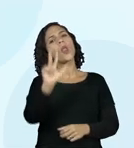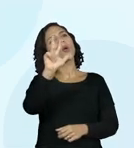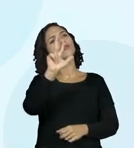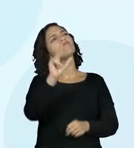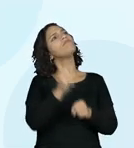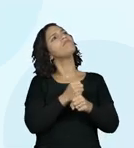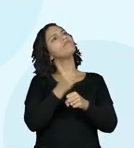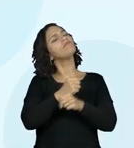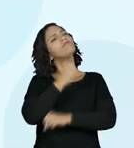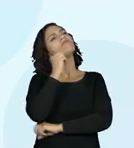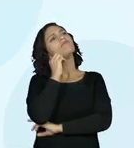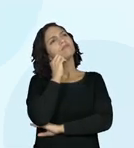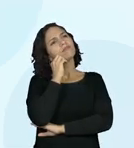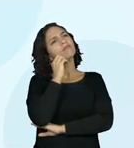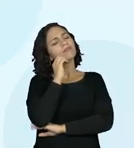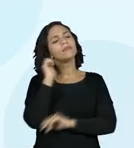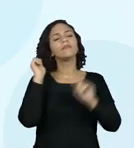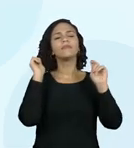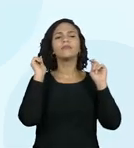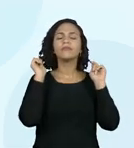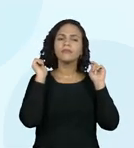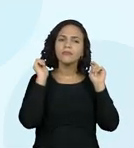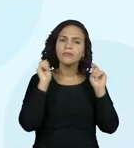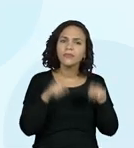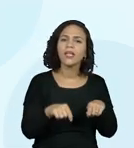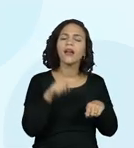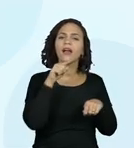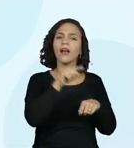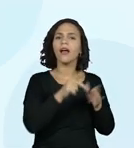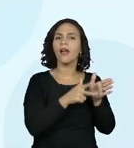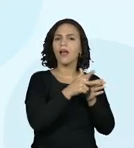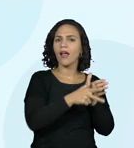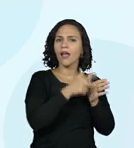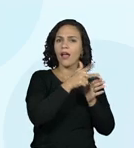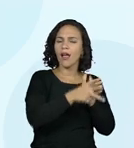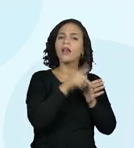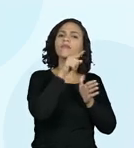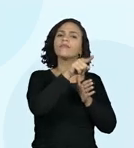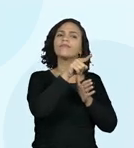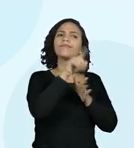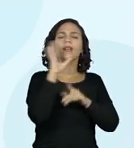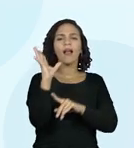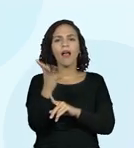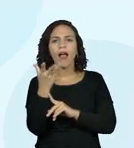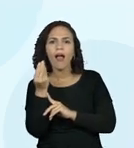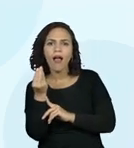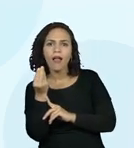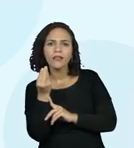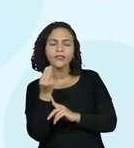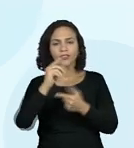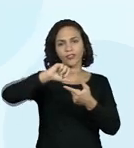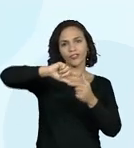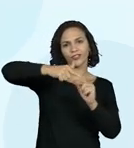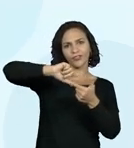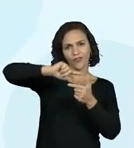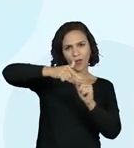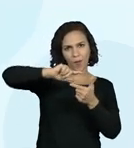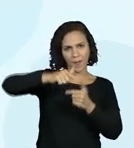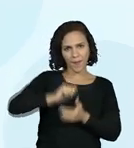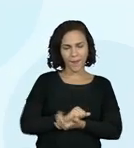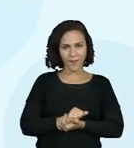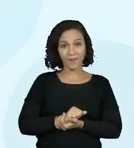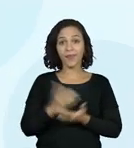que podem associar partes dela às figuras geométricas que estudaram. Agora a pergunta é para vocês aí no chat, hein? Quero ver o